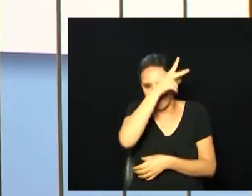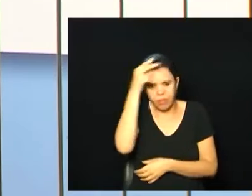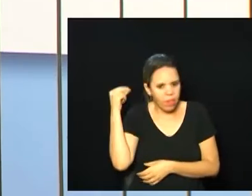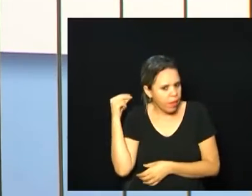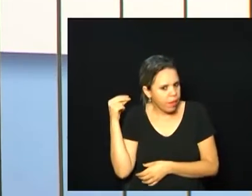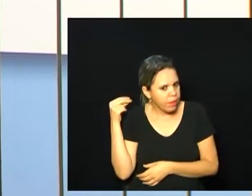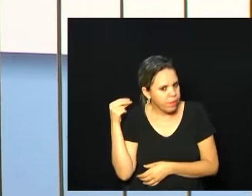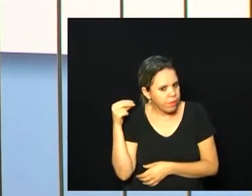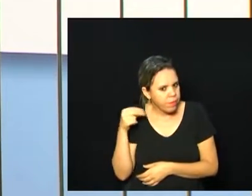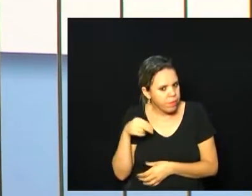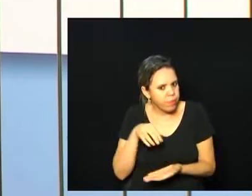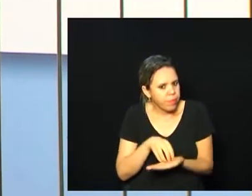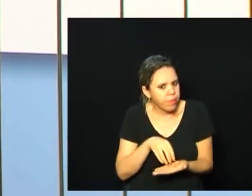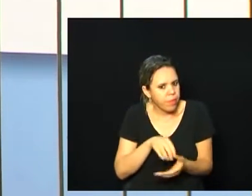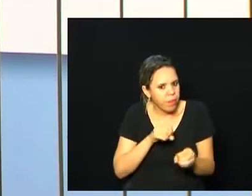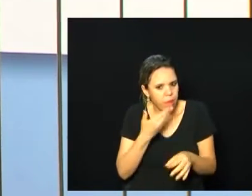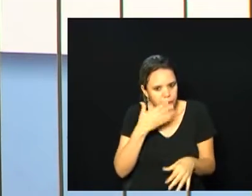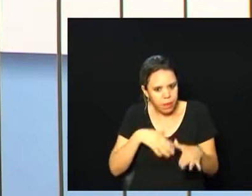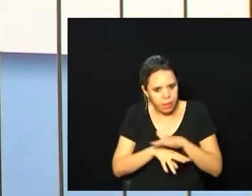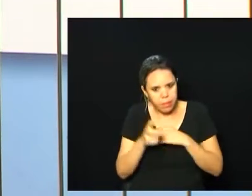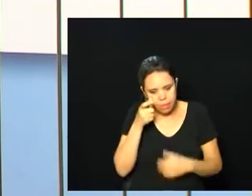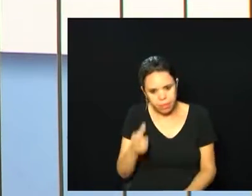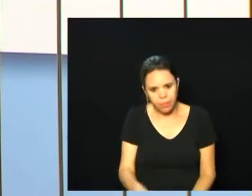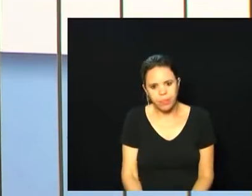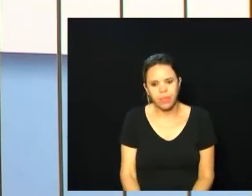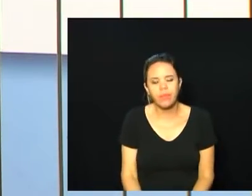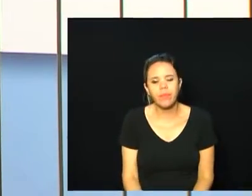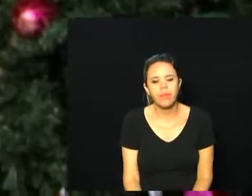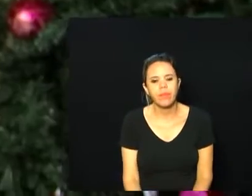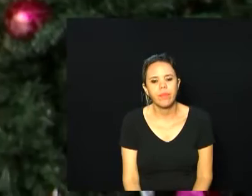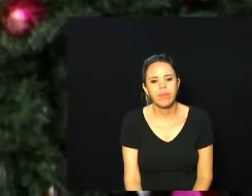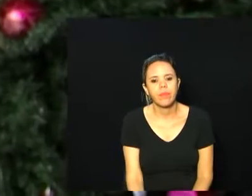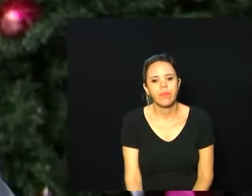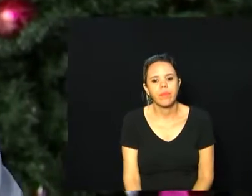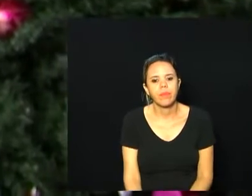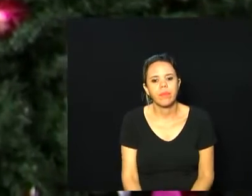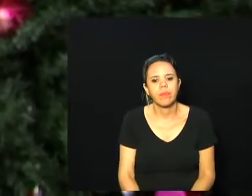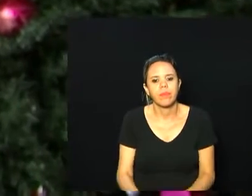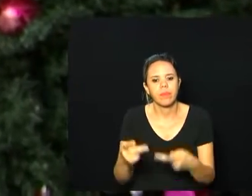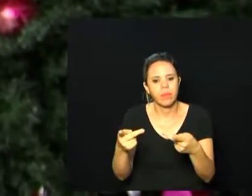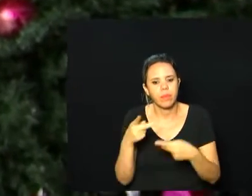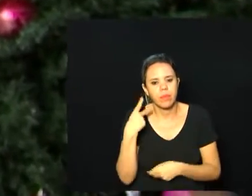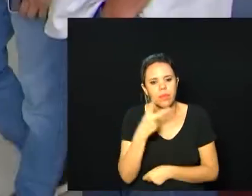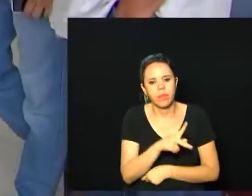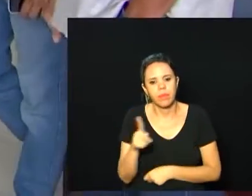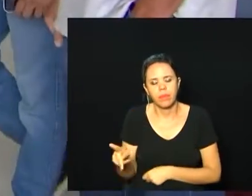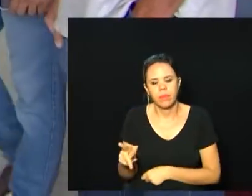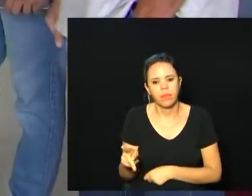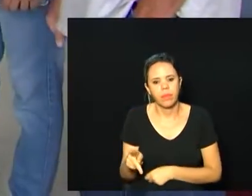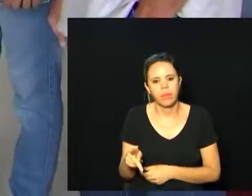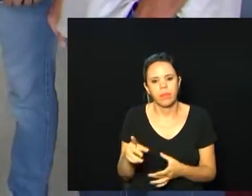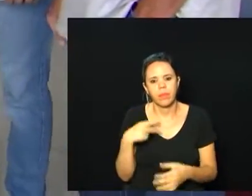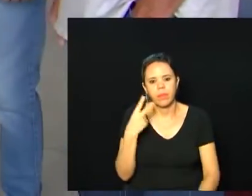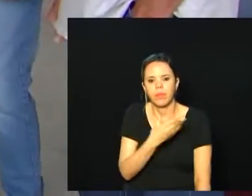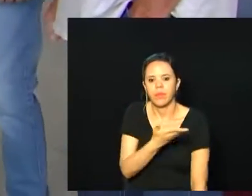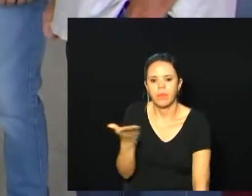na área da rede de educação infantil. Acompanhe. A convite do vereador professor Alberto, os